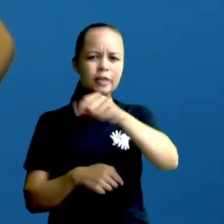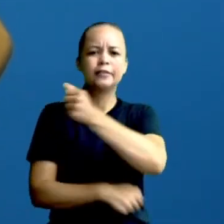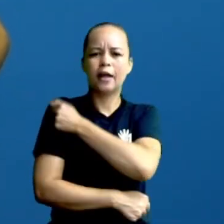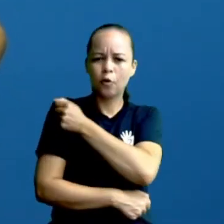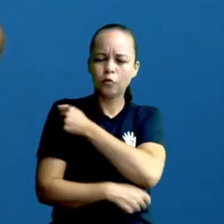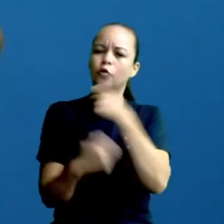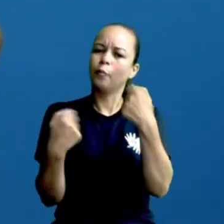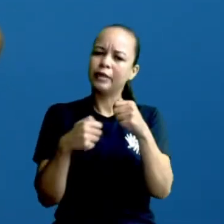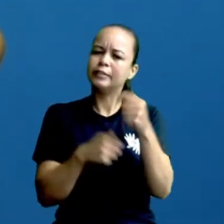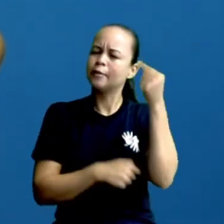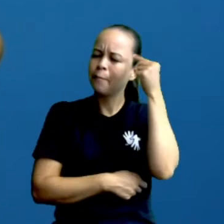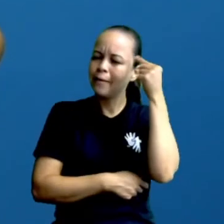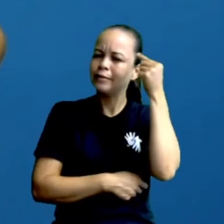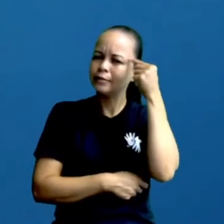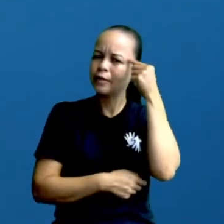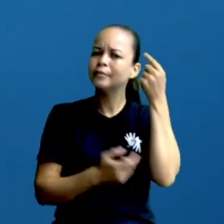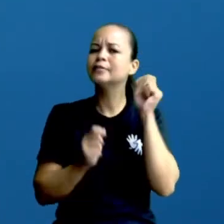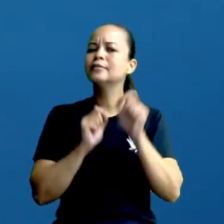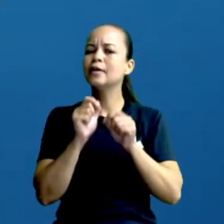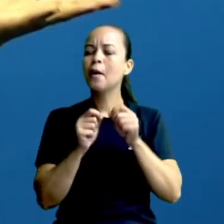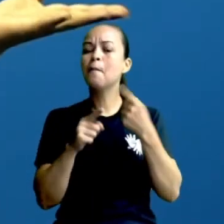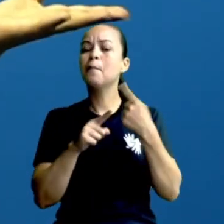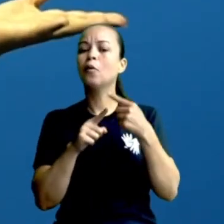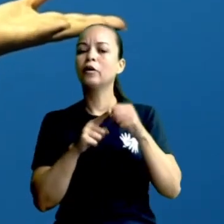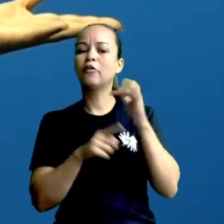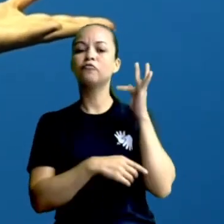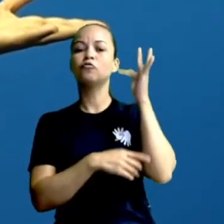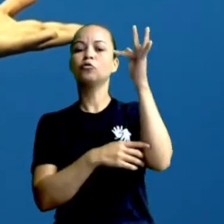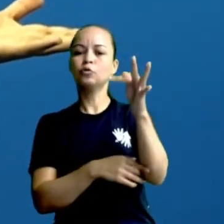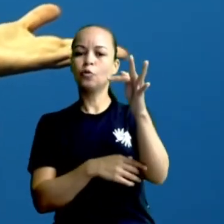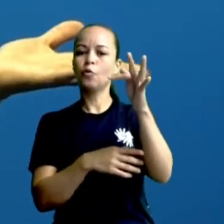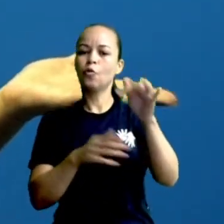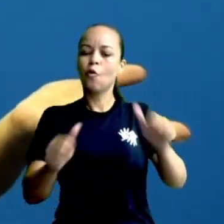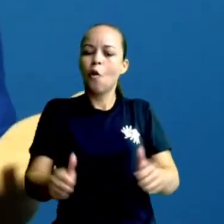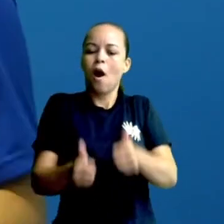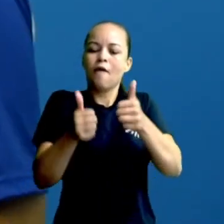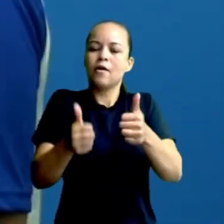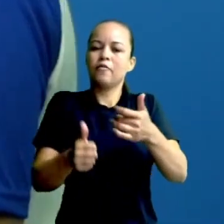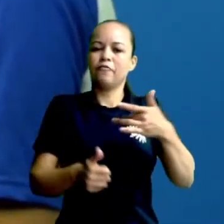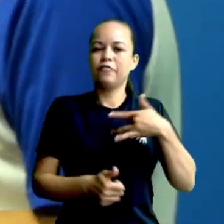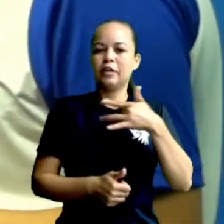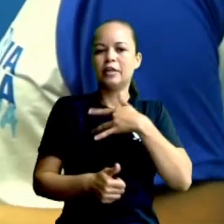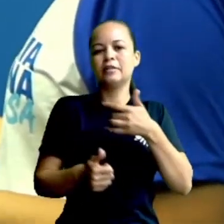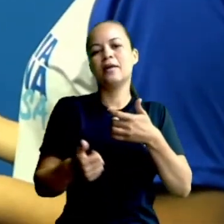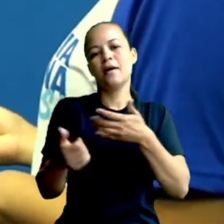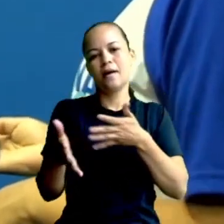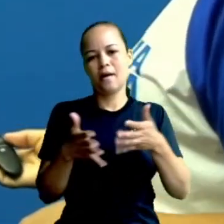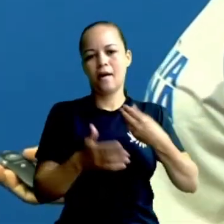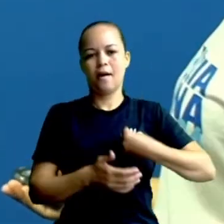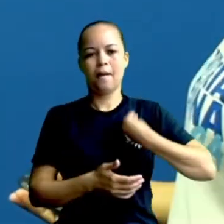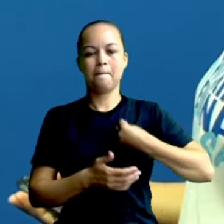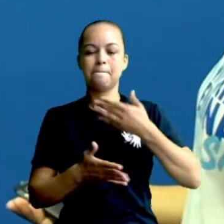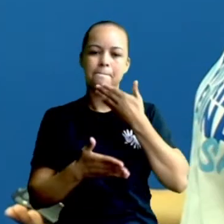gente aí que no futuro a gente tenha uma condição melhor de vida até do que a gente tem hoje, né?